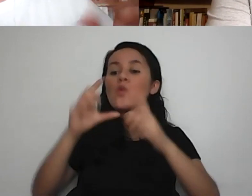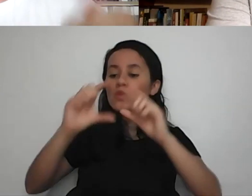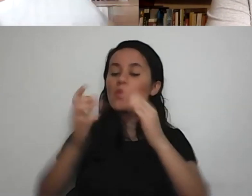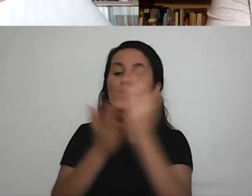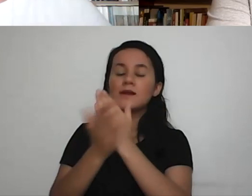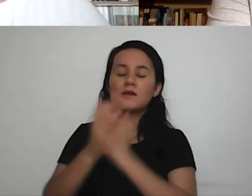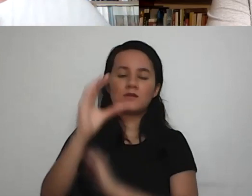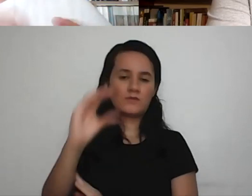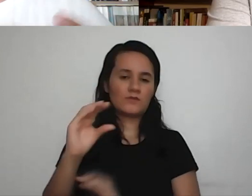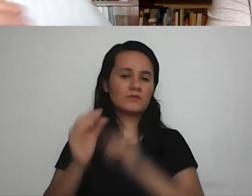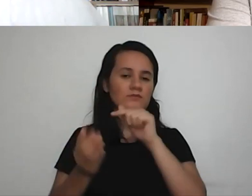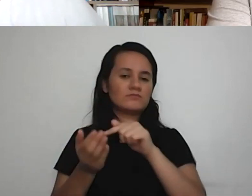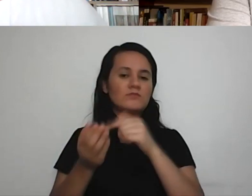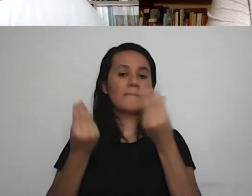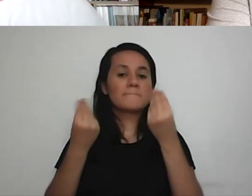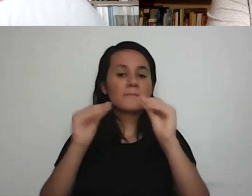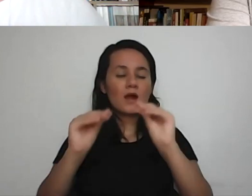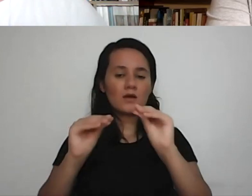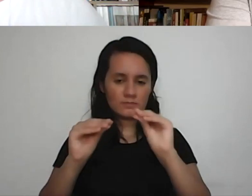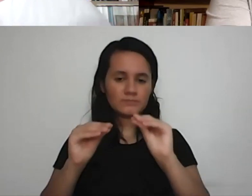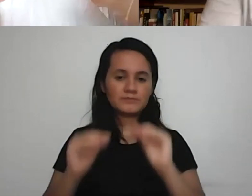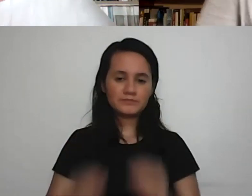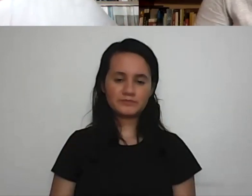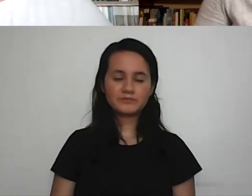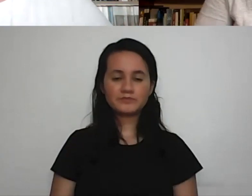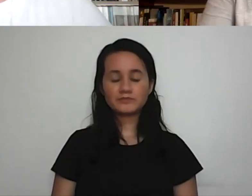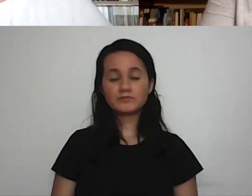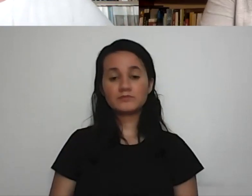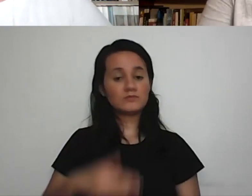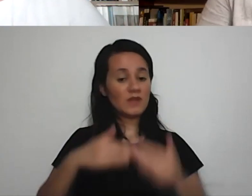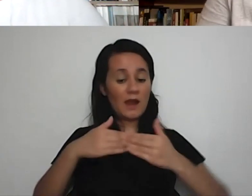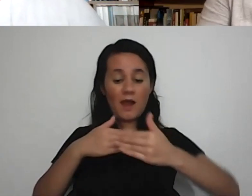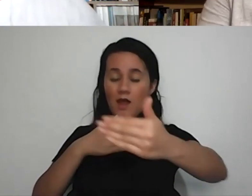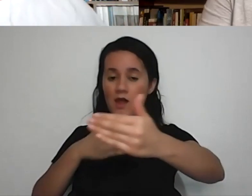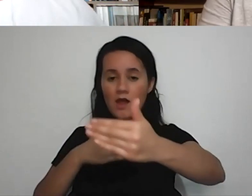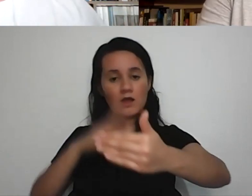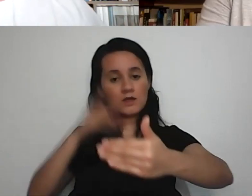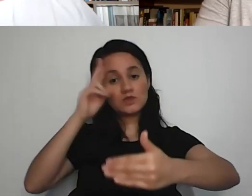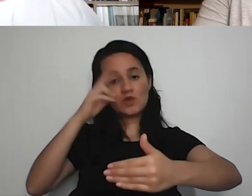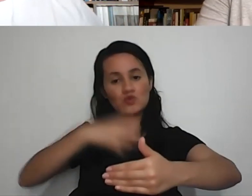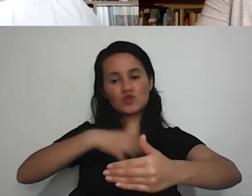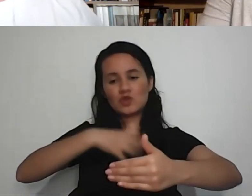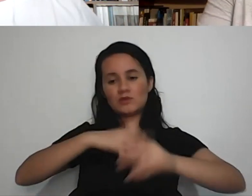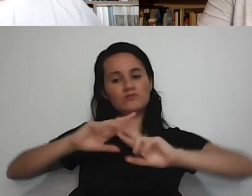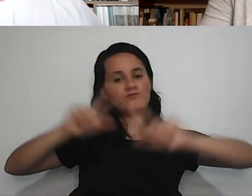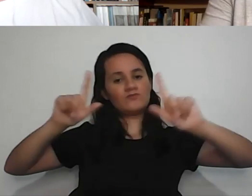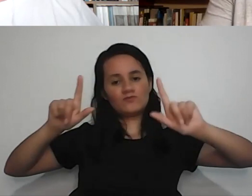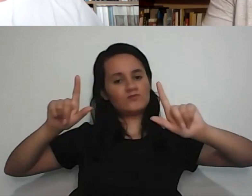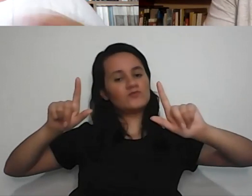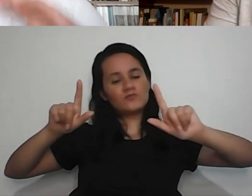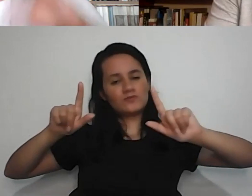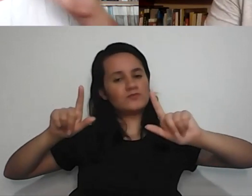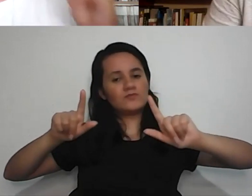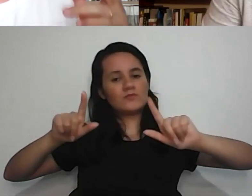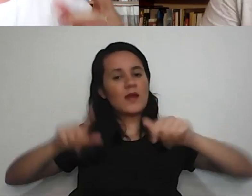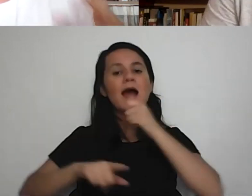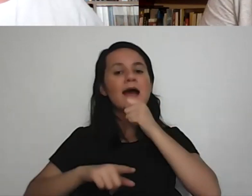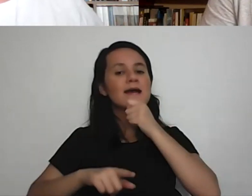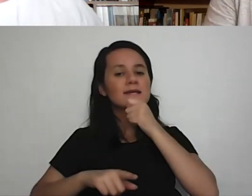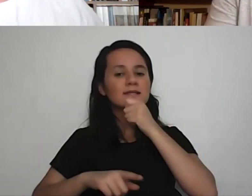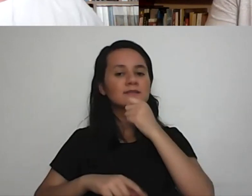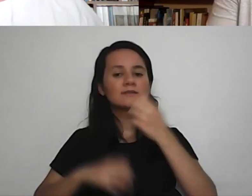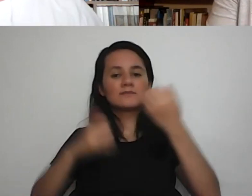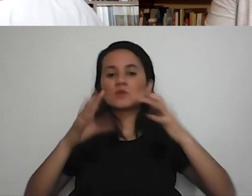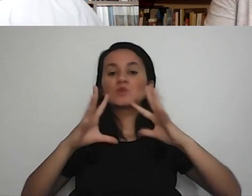à publicação, ao momento da publicação. Dali para frente a história é outra, né? Não passamos por essa